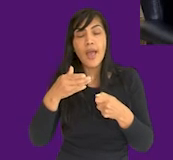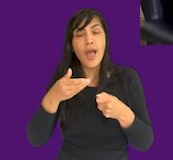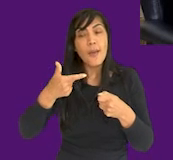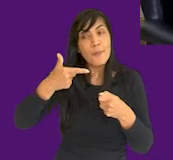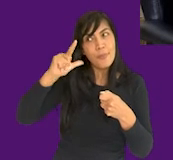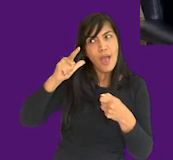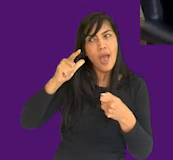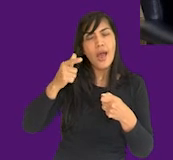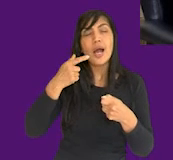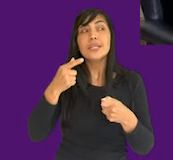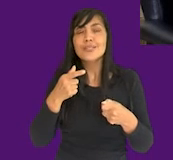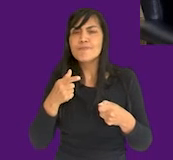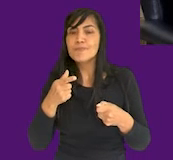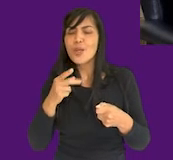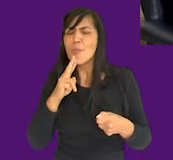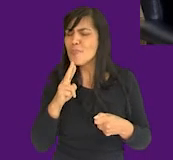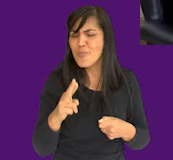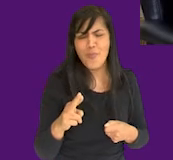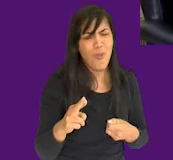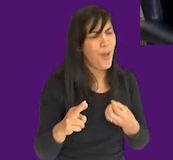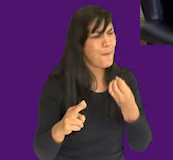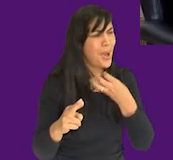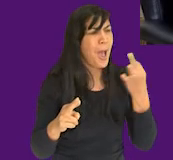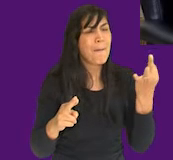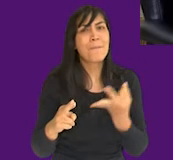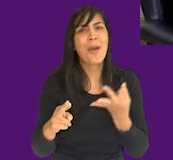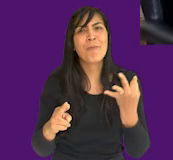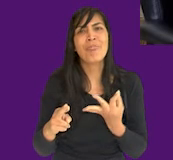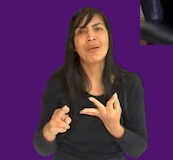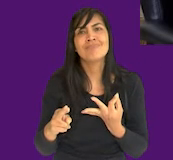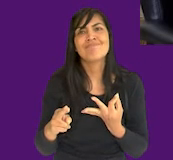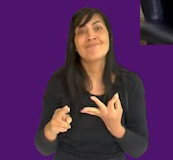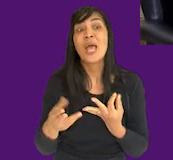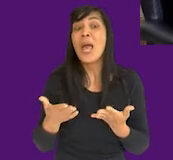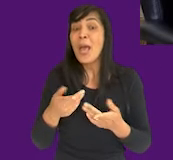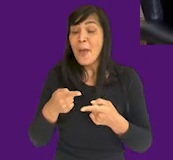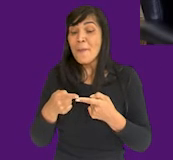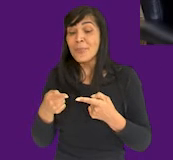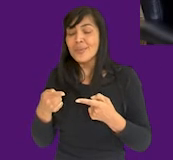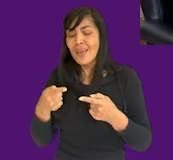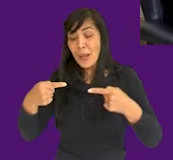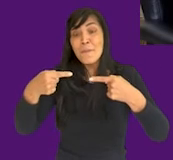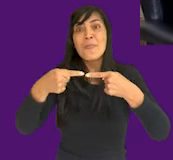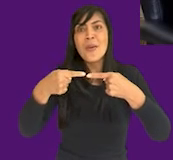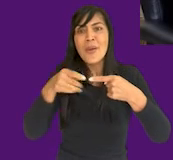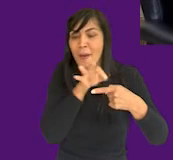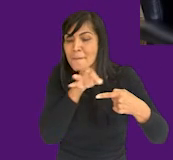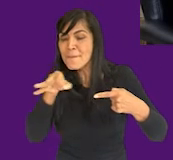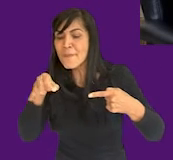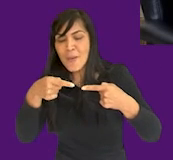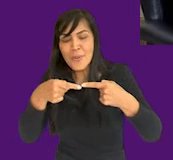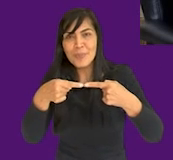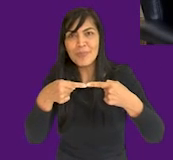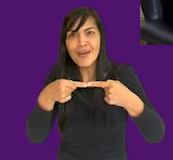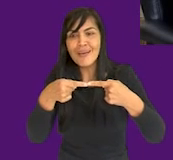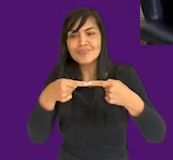diante mão a chance de ter um resultado muito bom tá é muito grande porque está totalmente alinhado